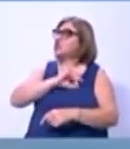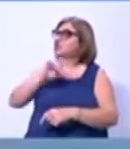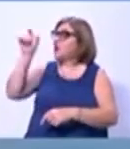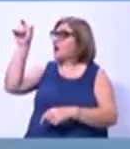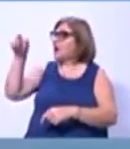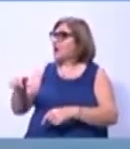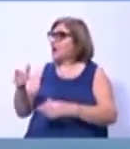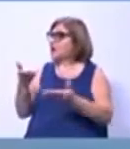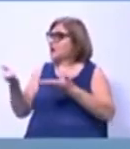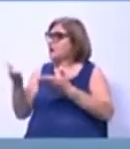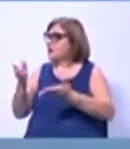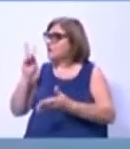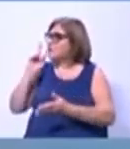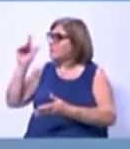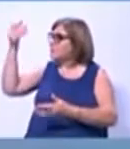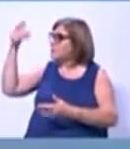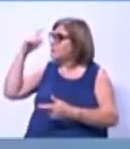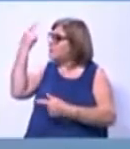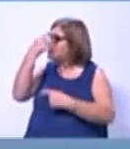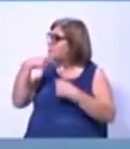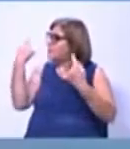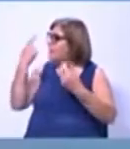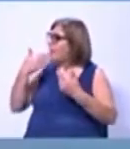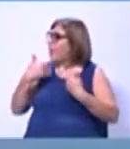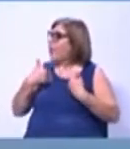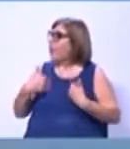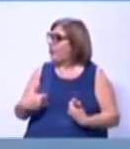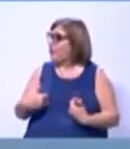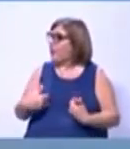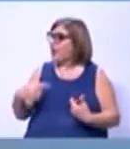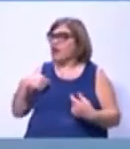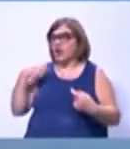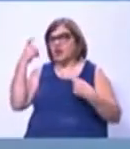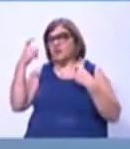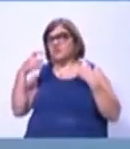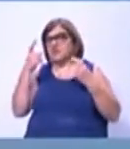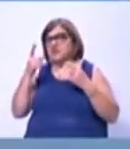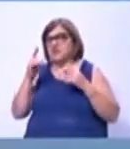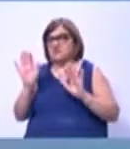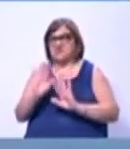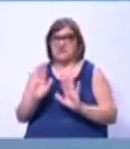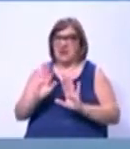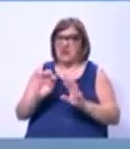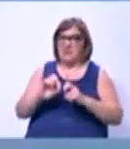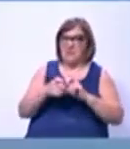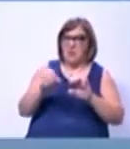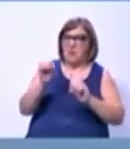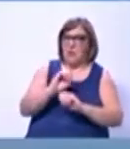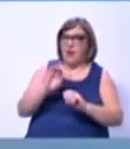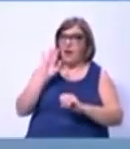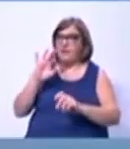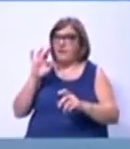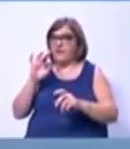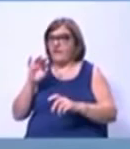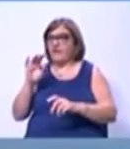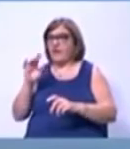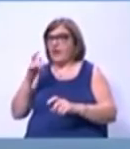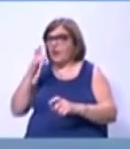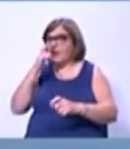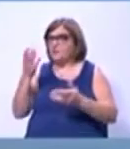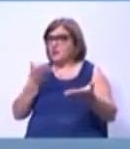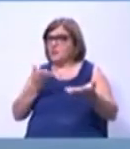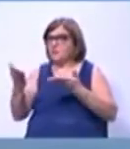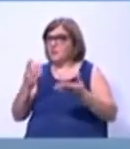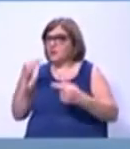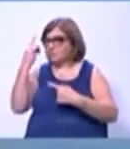tranquila, não é? Sempre. Se a hospedeira estiver tranquila, o que é que nós pensamos? Não deve ser nada, não é? Se a hospedeira nos parecer assim